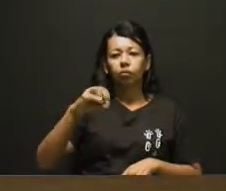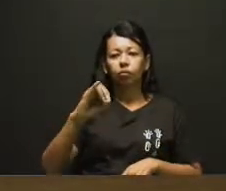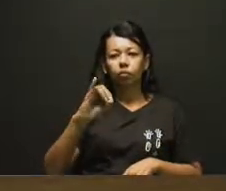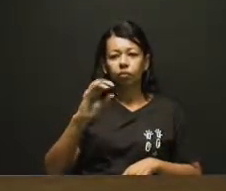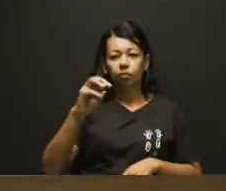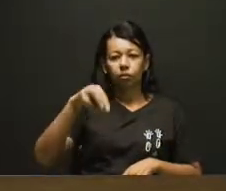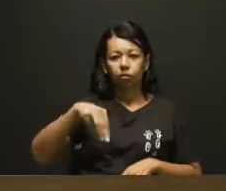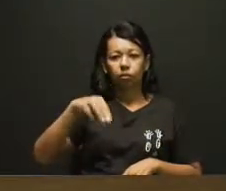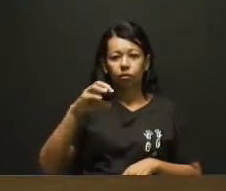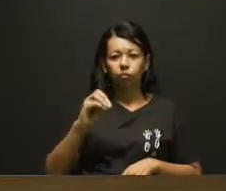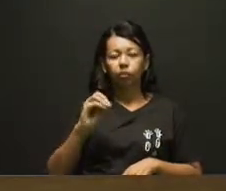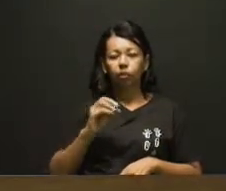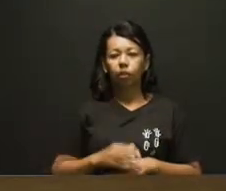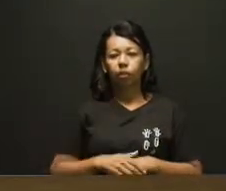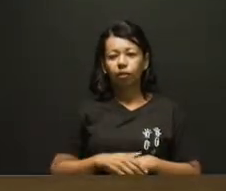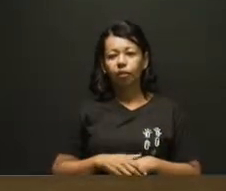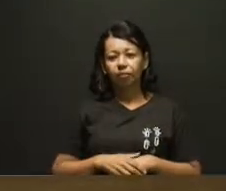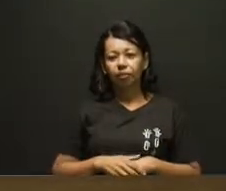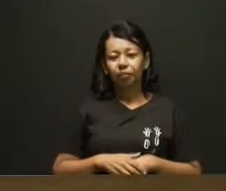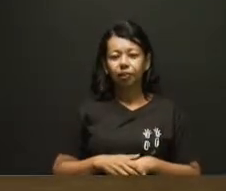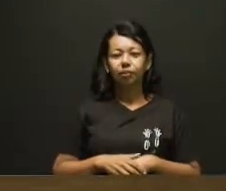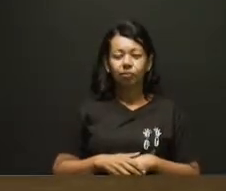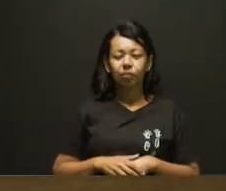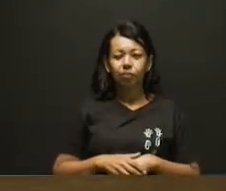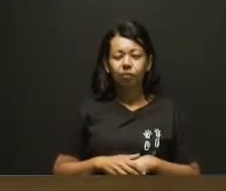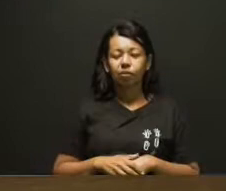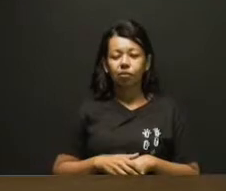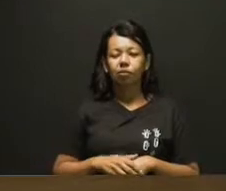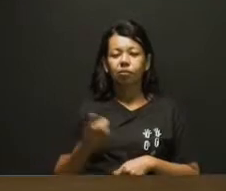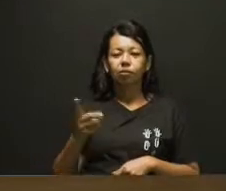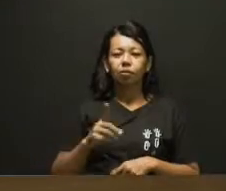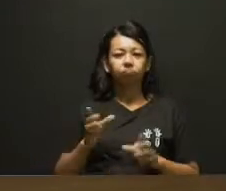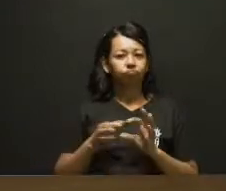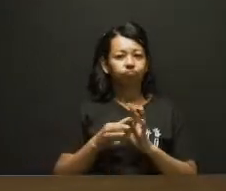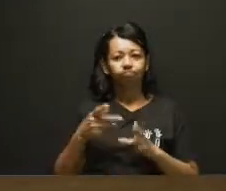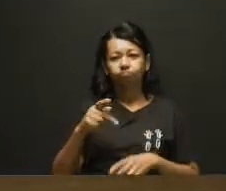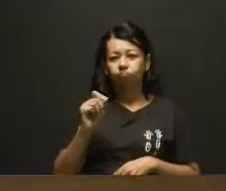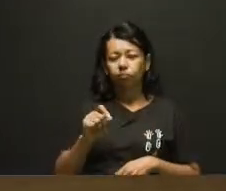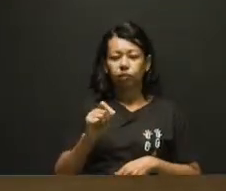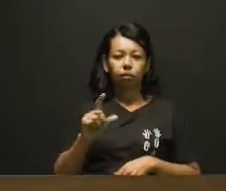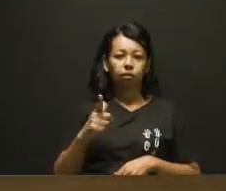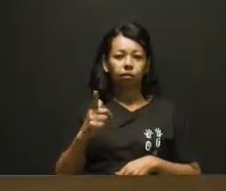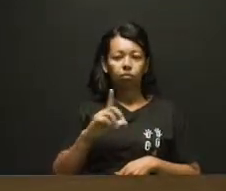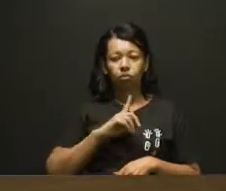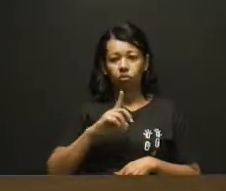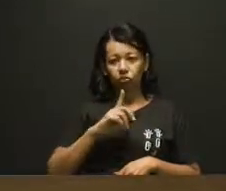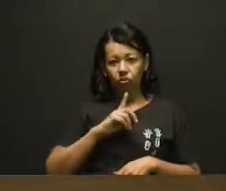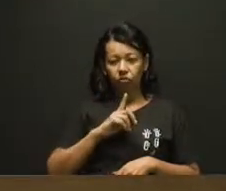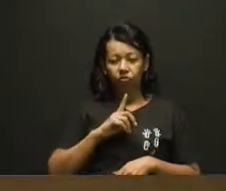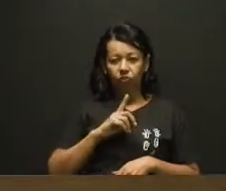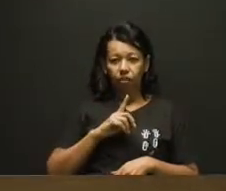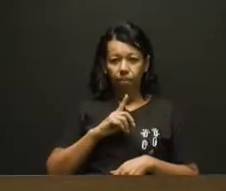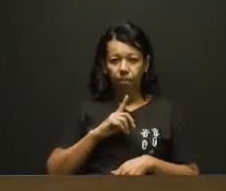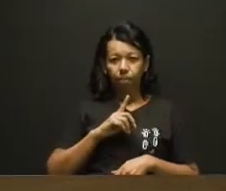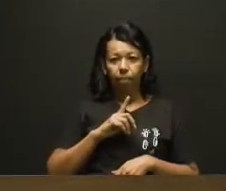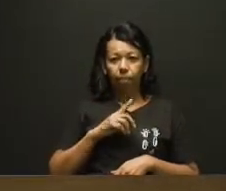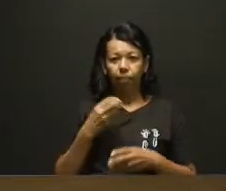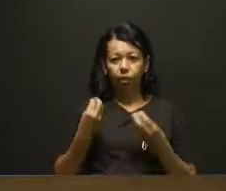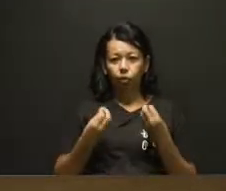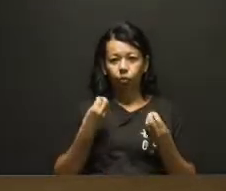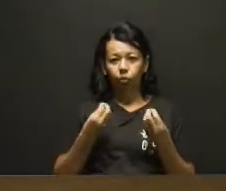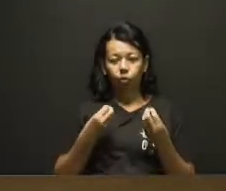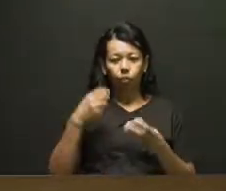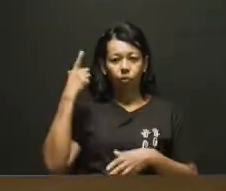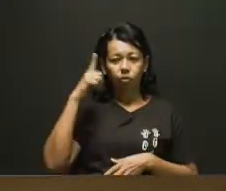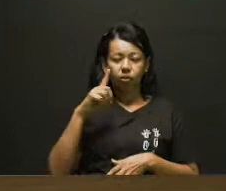então está muito então lá e ele está à disposição para isso se a gente não tiver há como conseguir